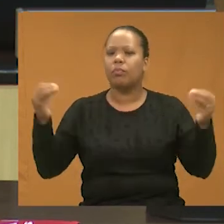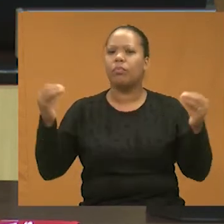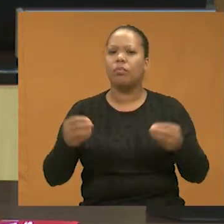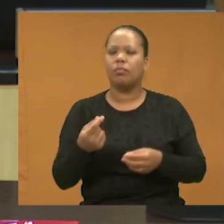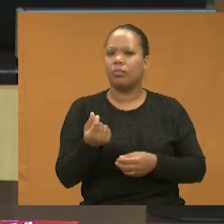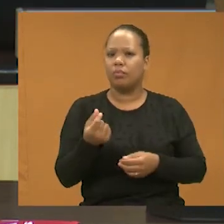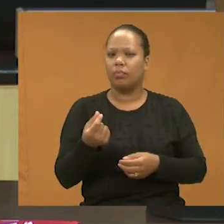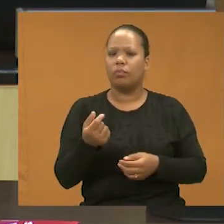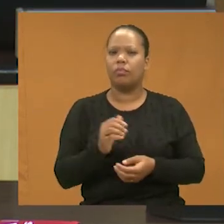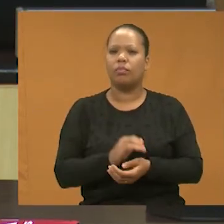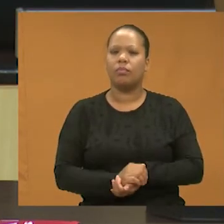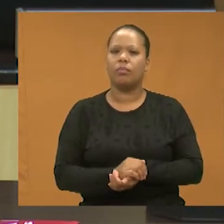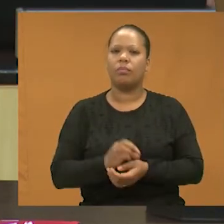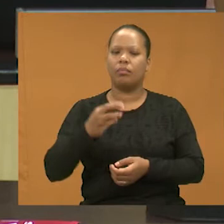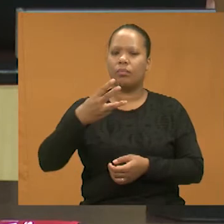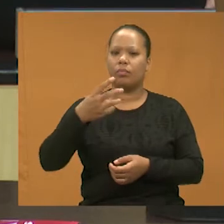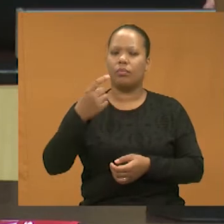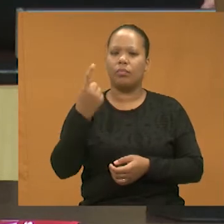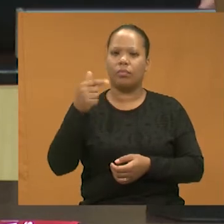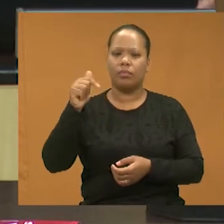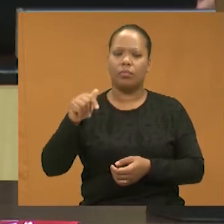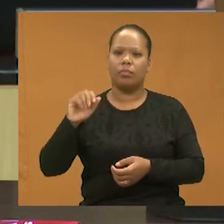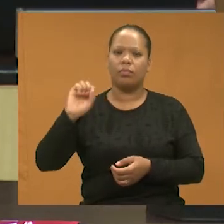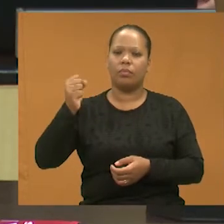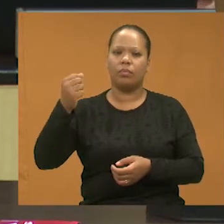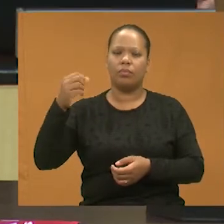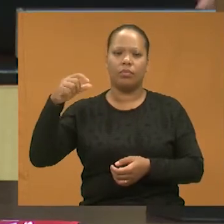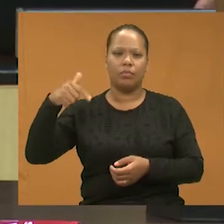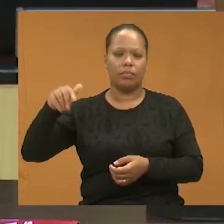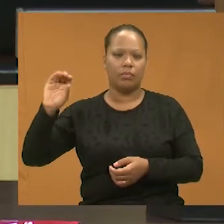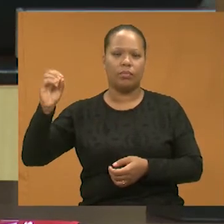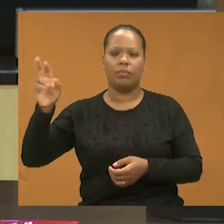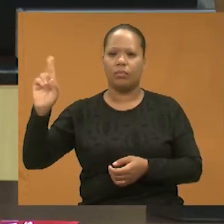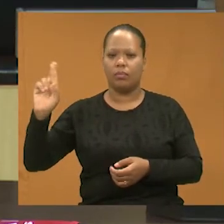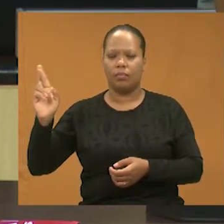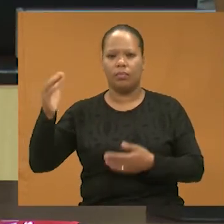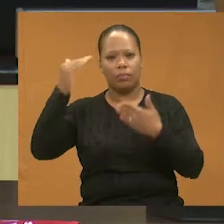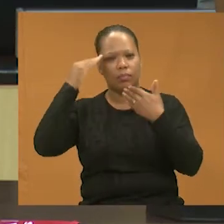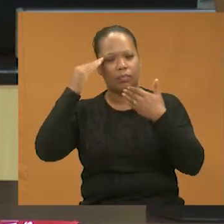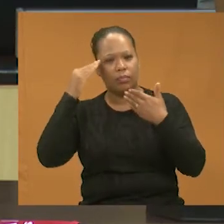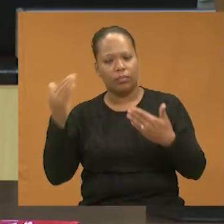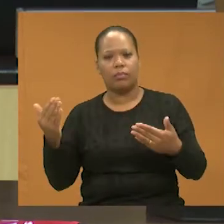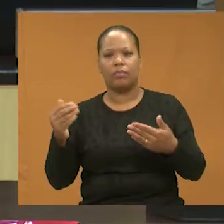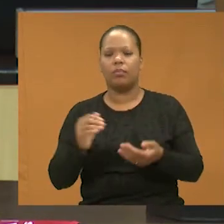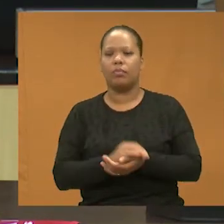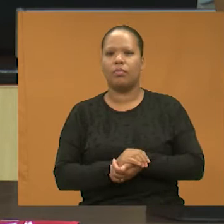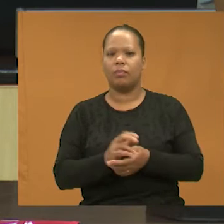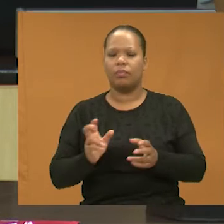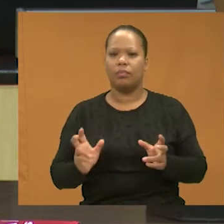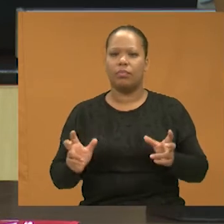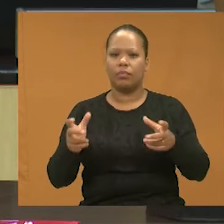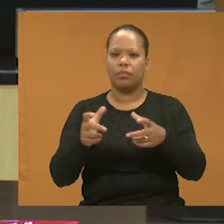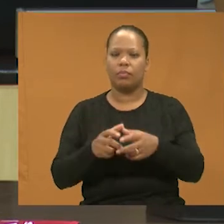R$ 317.287 da conta bancária da Câmara Municipal de Jacareí. Sem mais um momento, agradecido, subscrevemos.